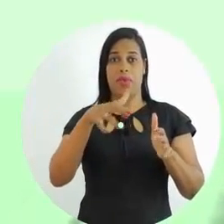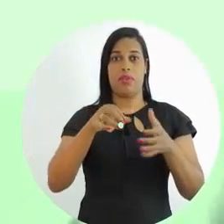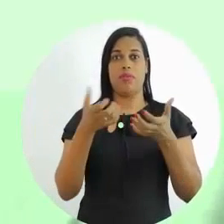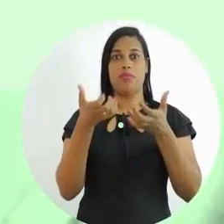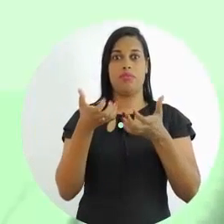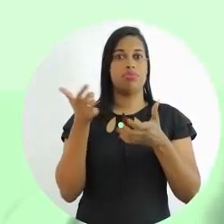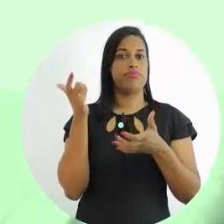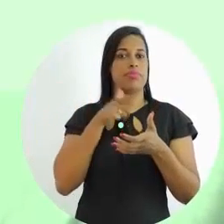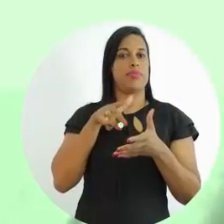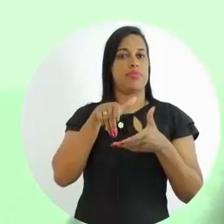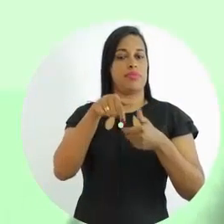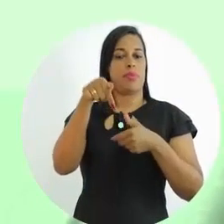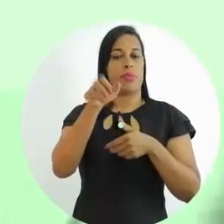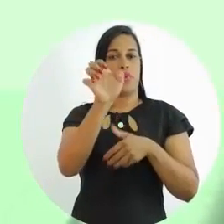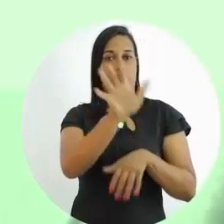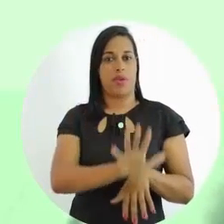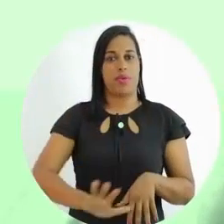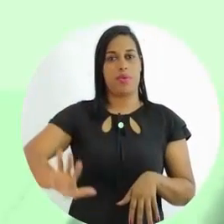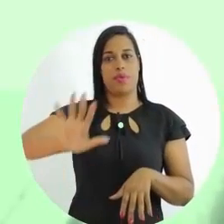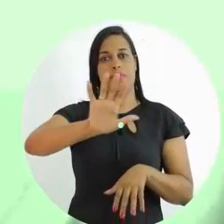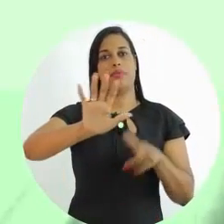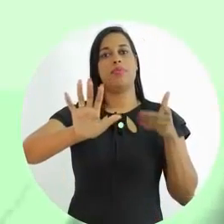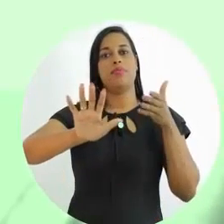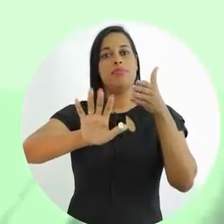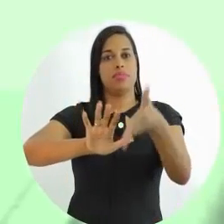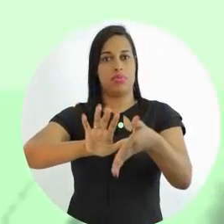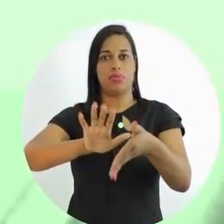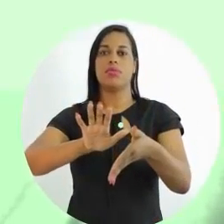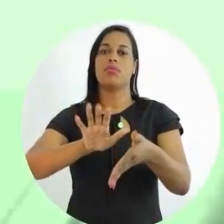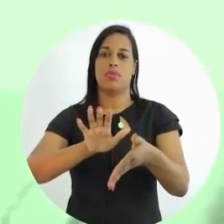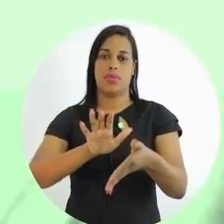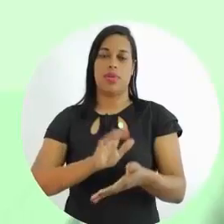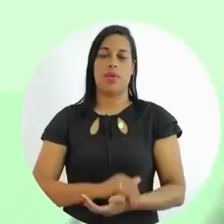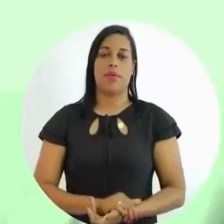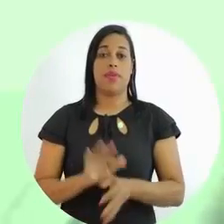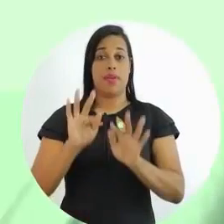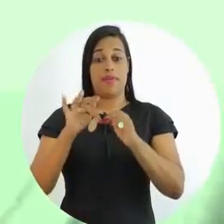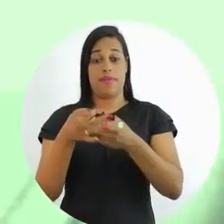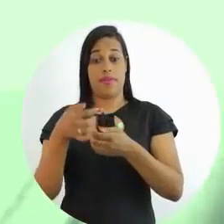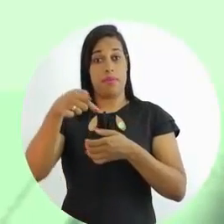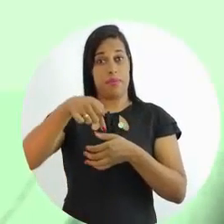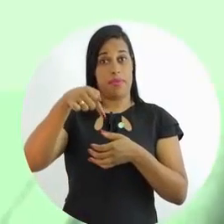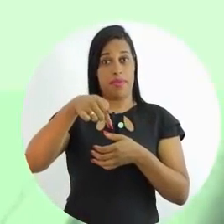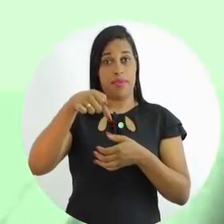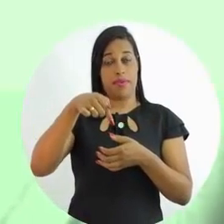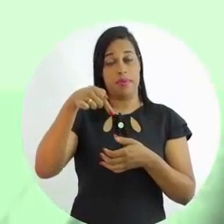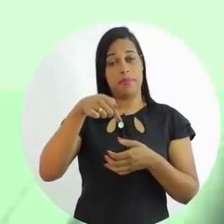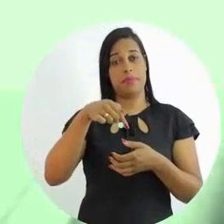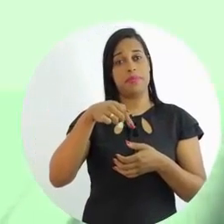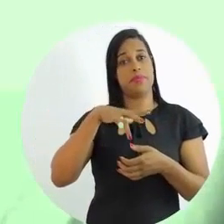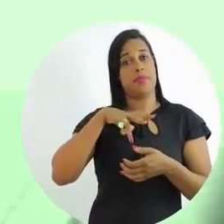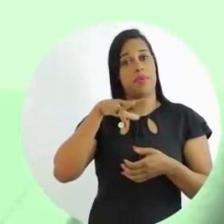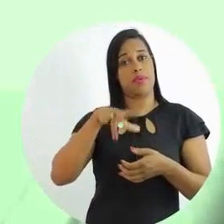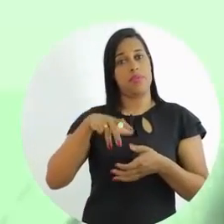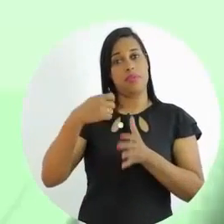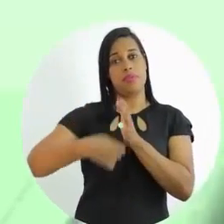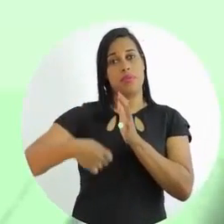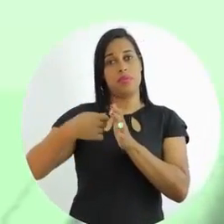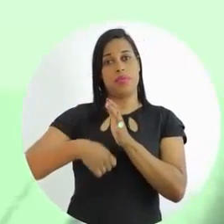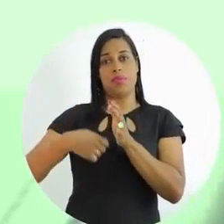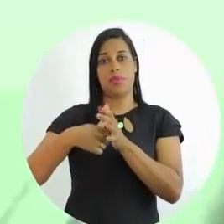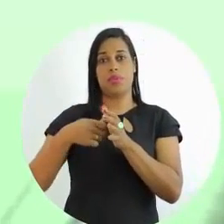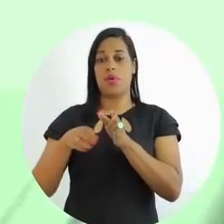querendo dominar o mundo europeu naquele momento, e a família real portuguesa, ela